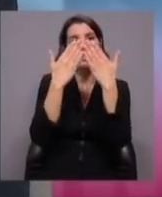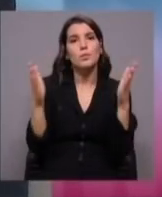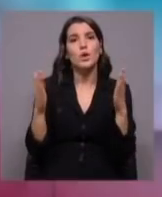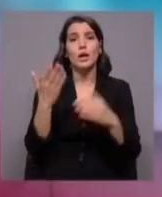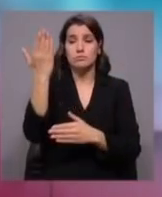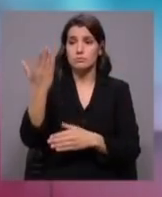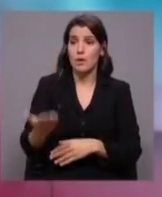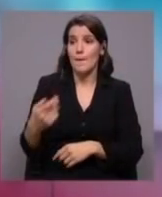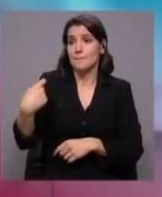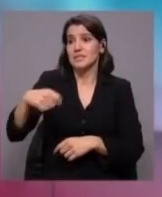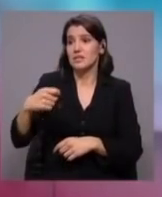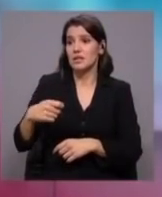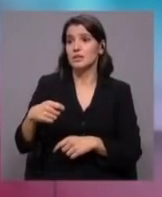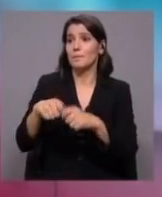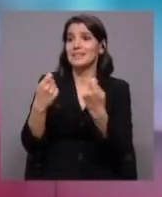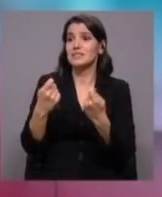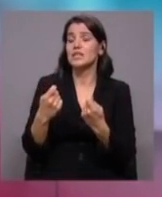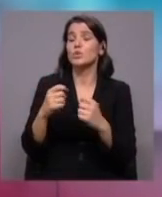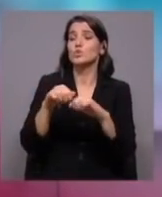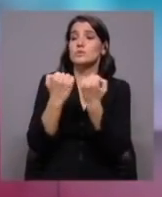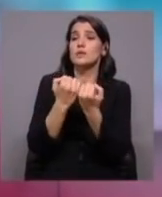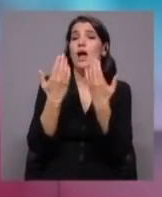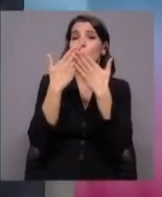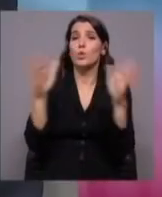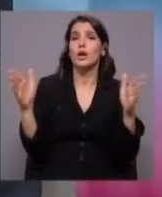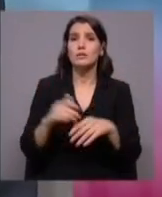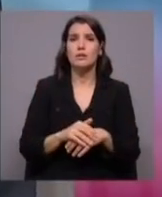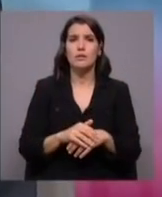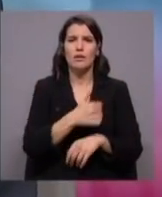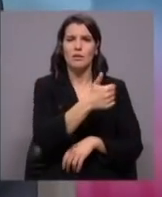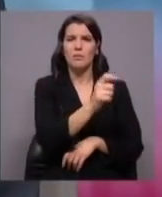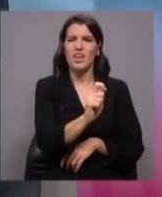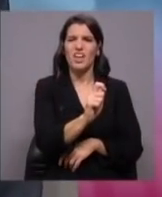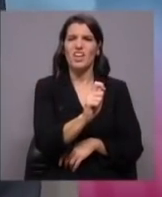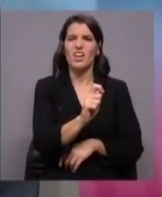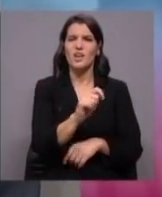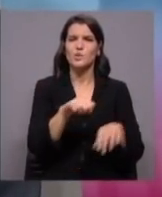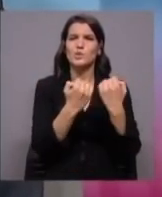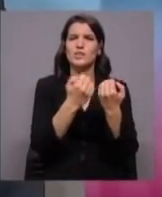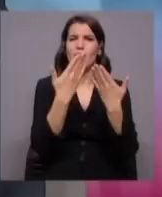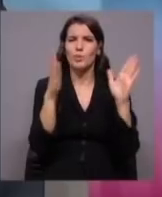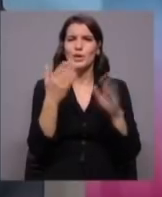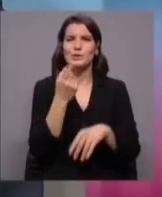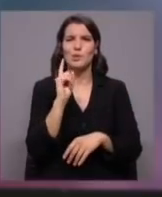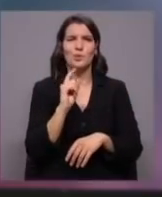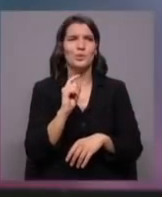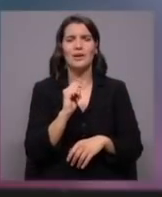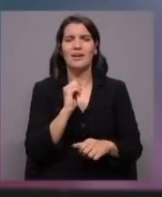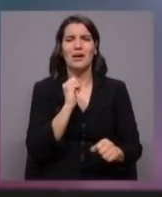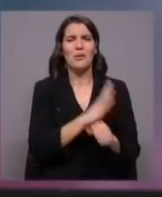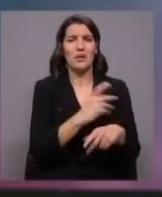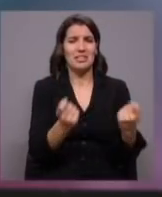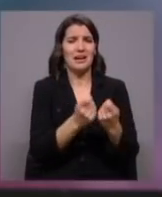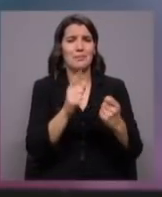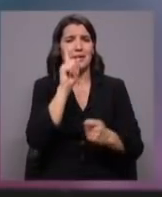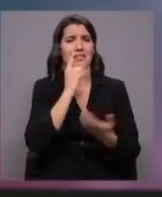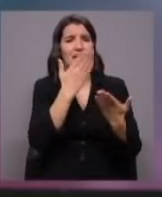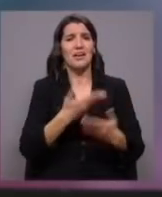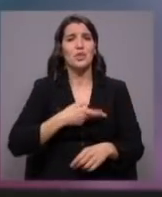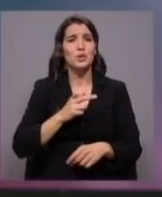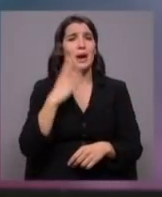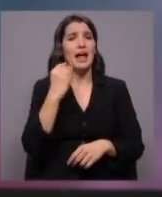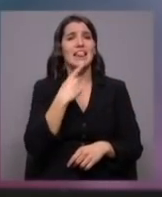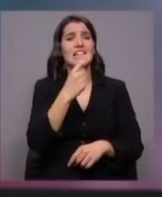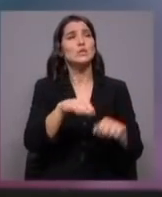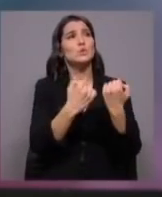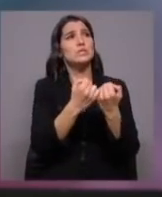Partido Social-Democrata, O Bloco de Esquerda, não. Isso, da outra campanha, a doutora Catarina Martins disse que era